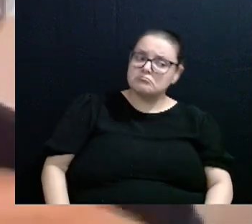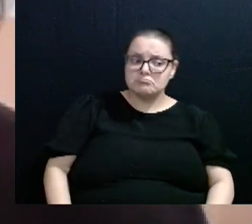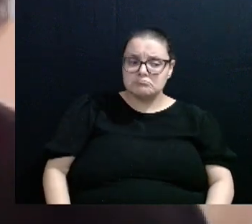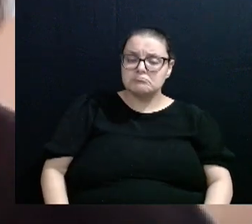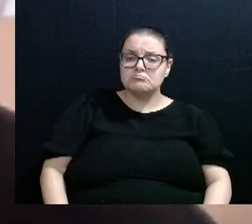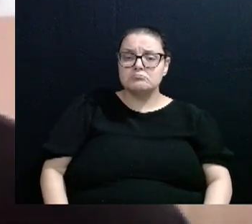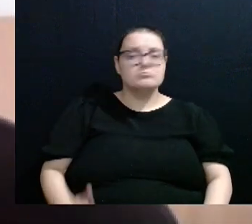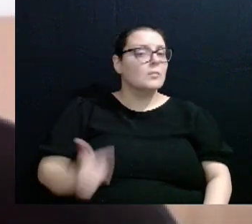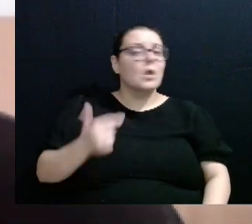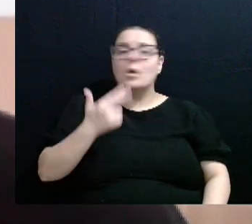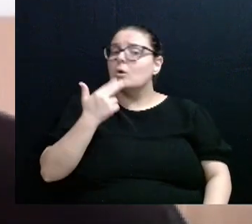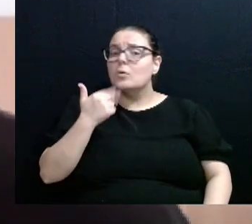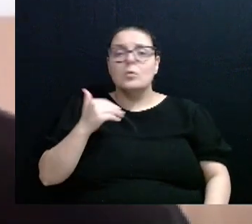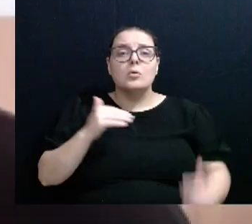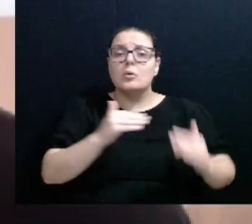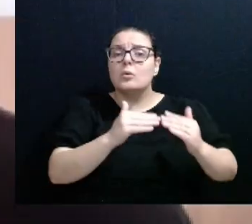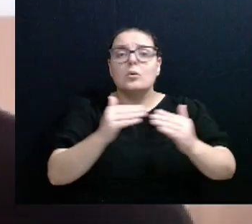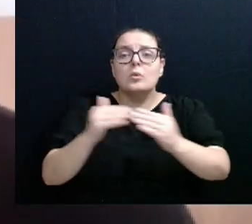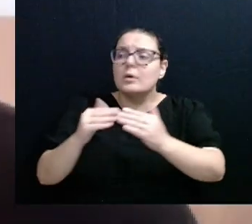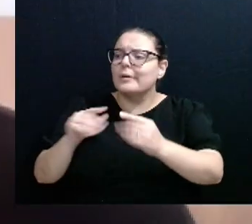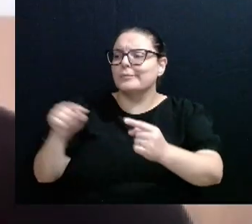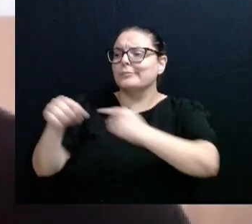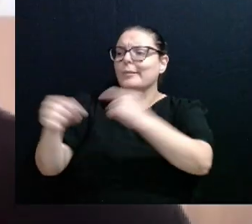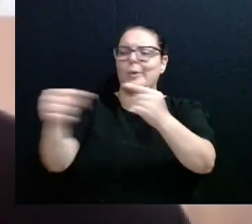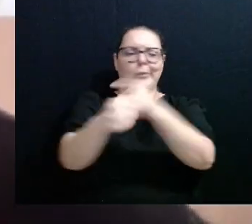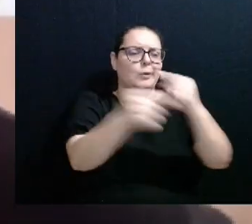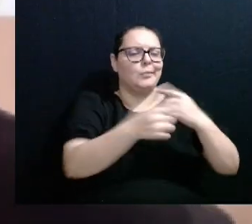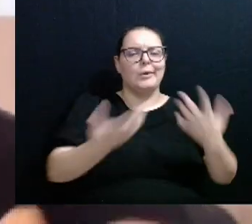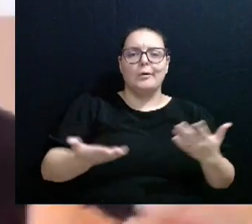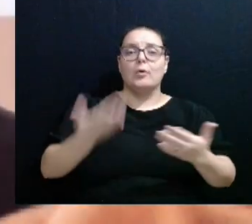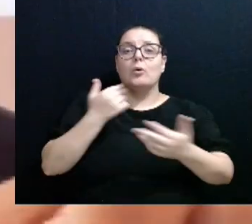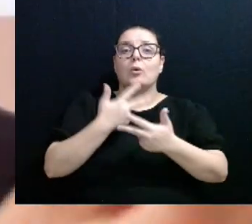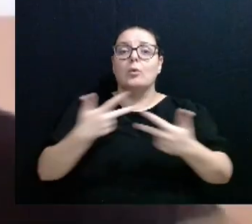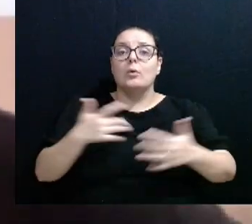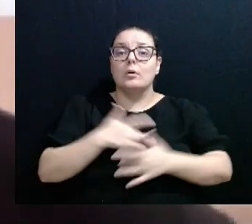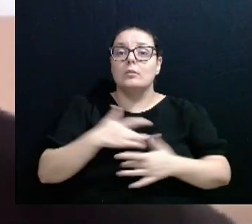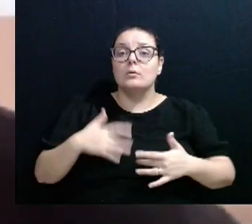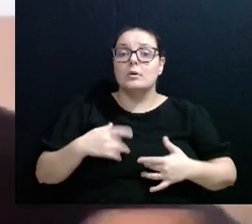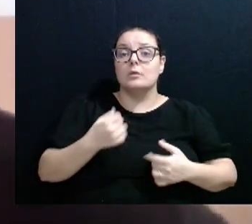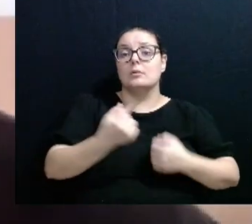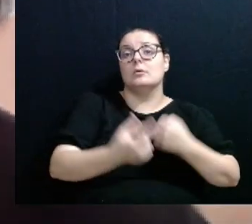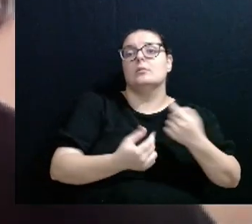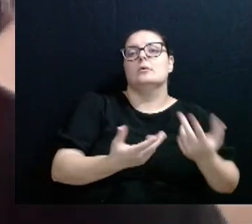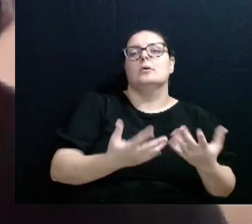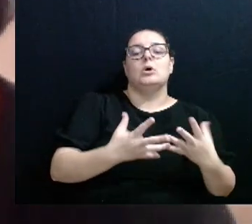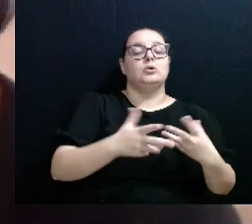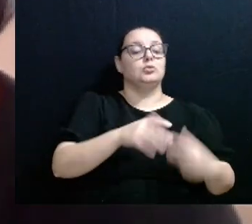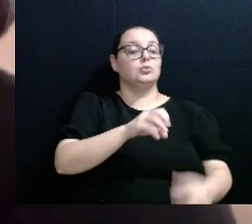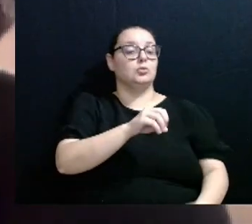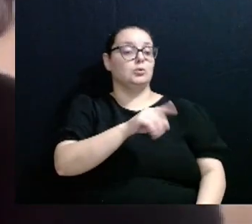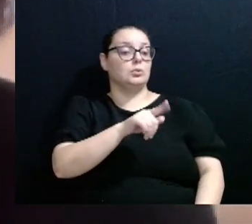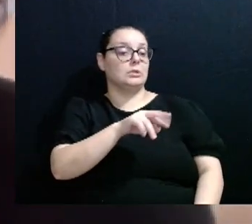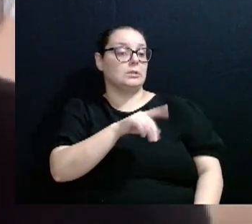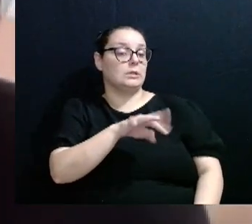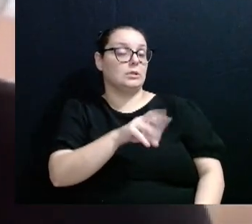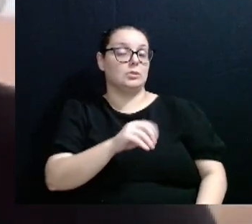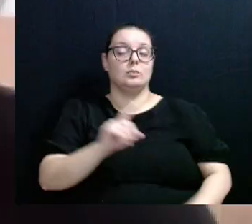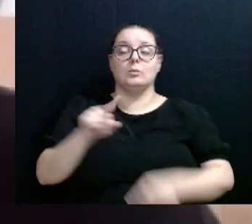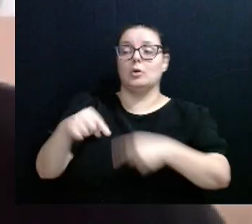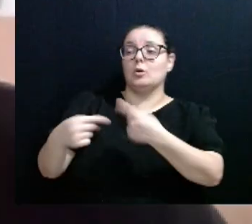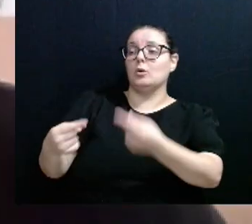de acordo com o outro. Comer saudável, para alguns vai ser tudo orgânico, para outros vai ser sem